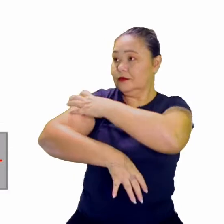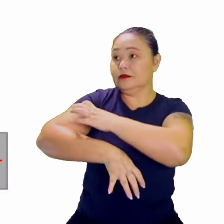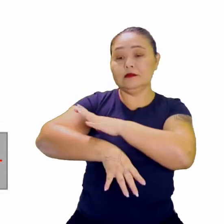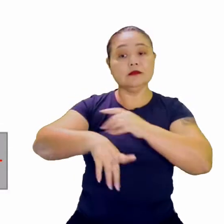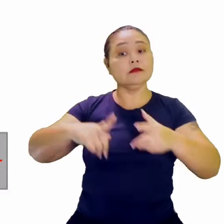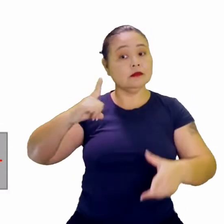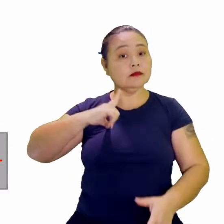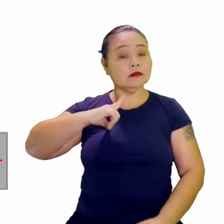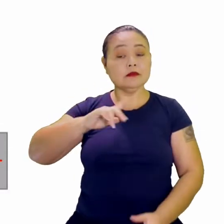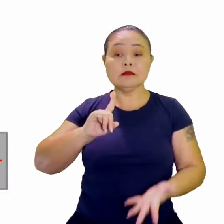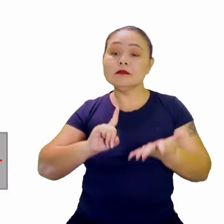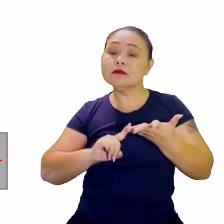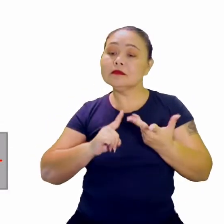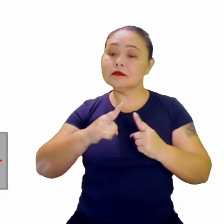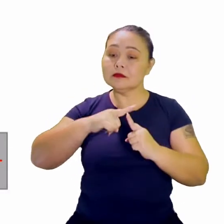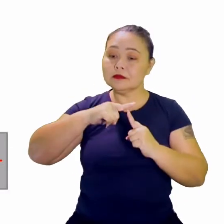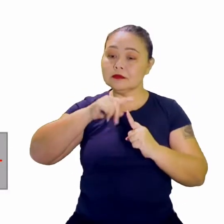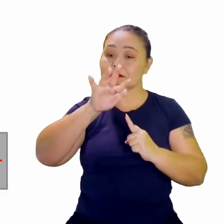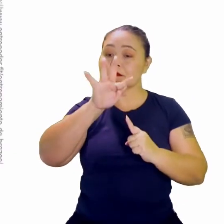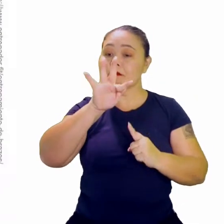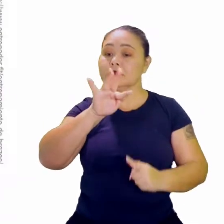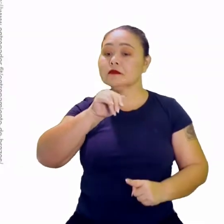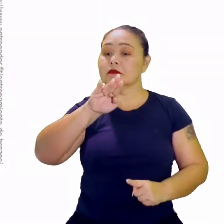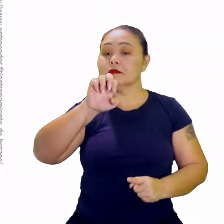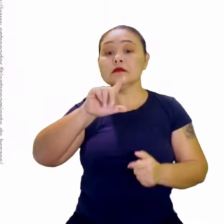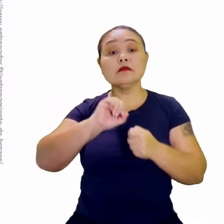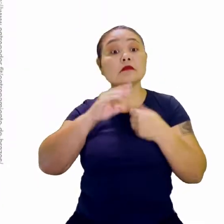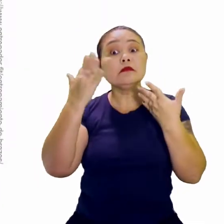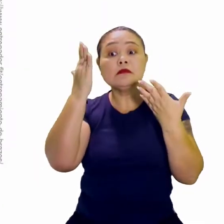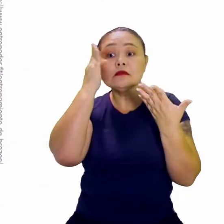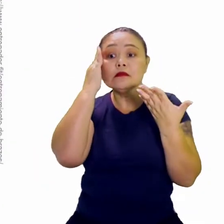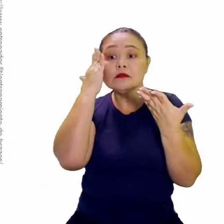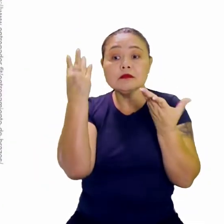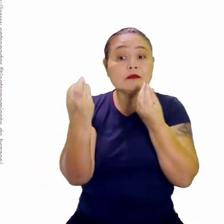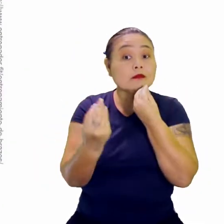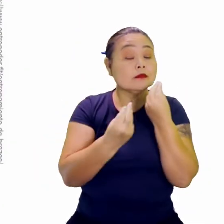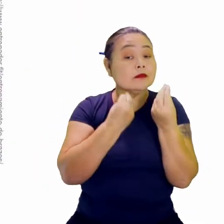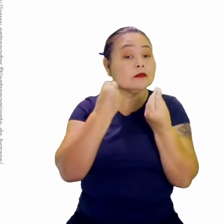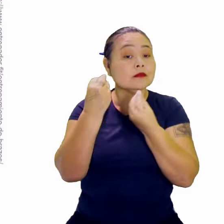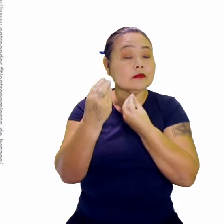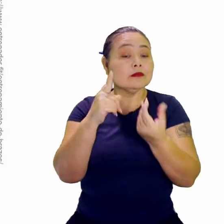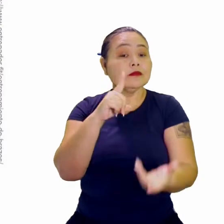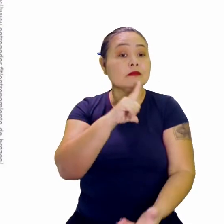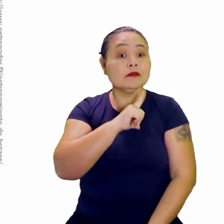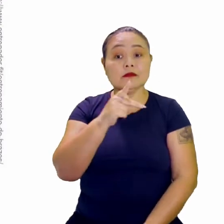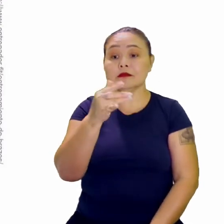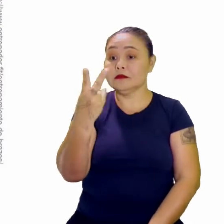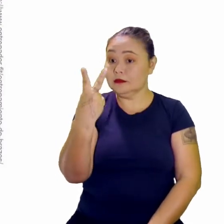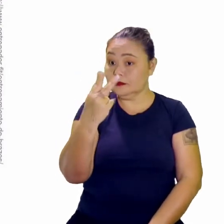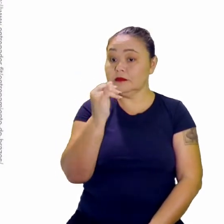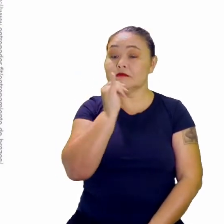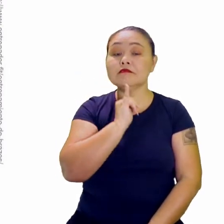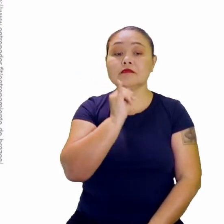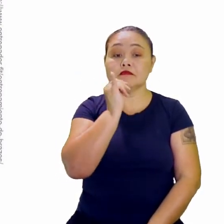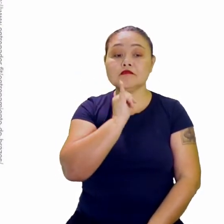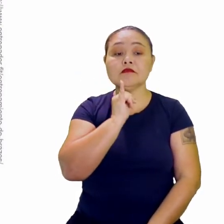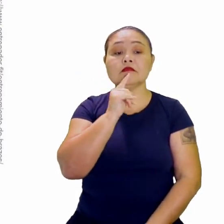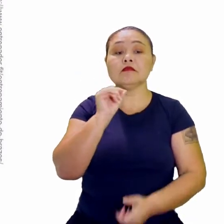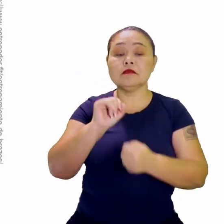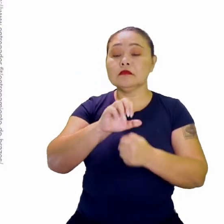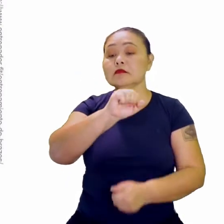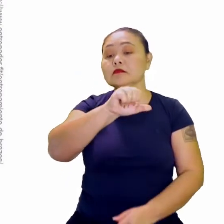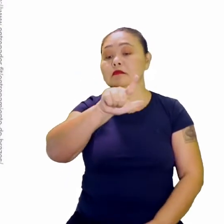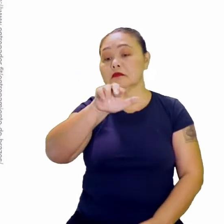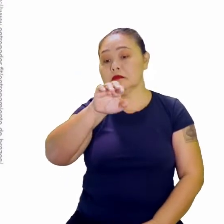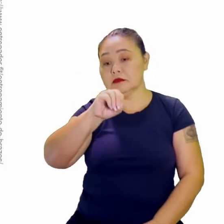vários tipos de fibras aí. Como que a gente identifica? Então, vejam bem. Aqui eu trouxe 2 exemplos. O músculo